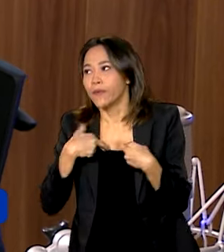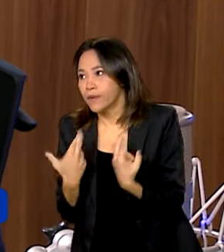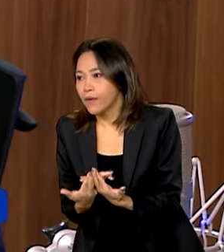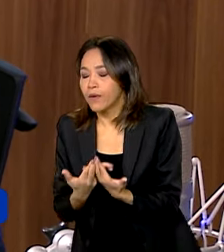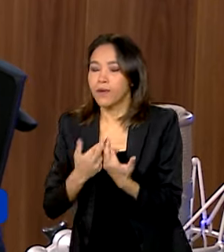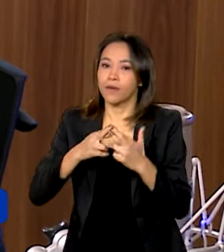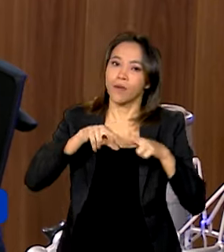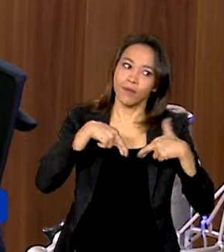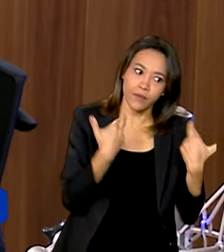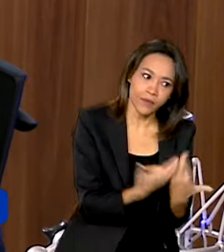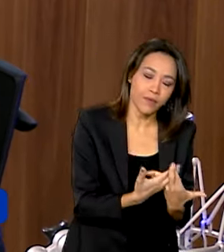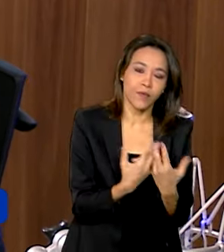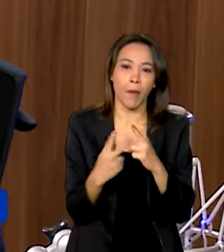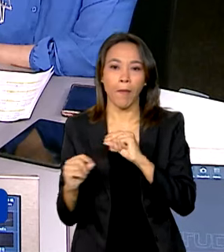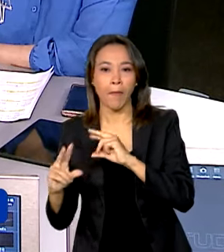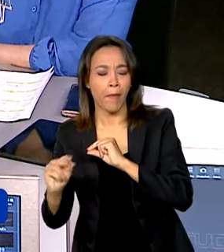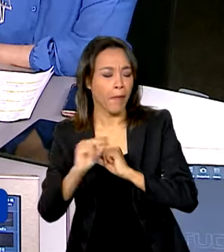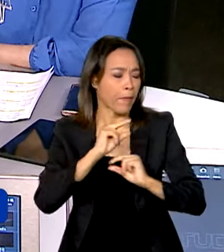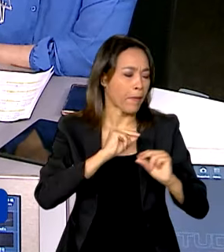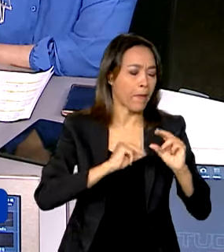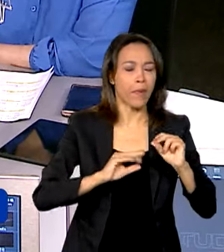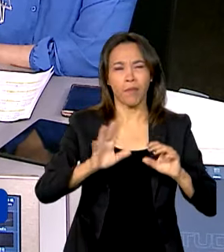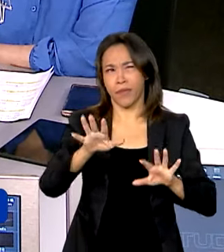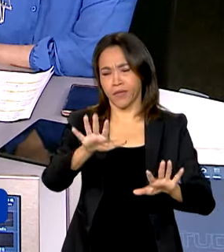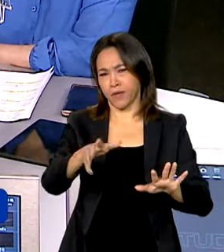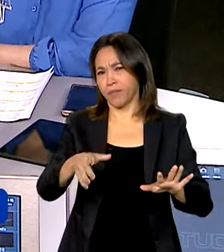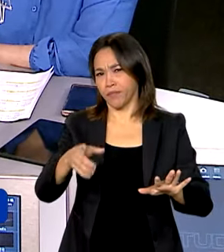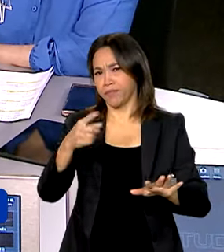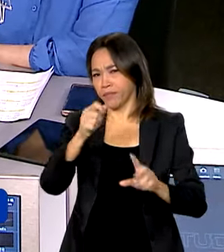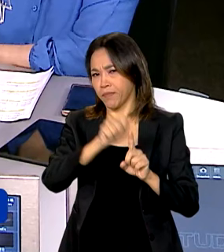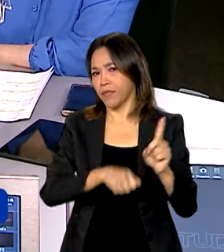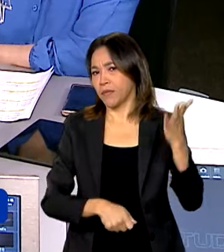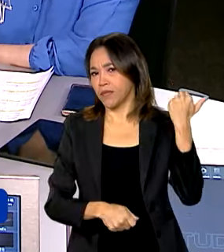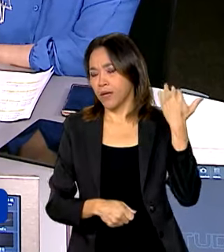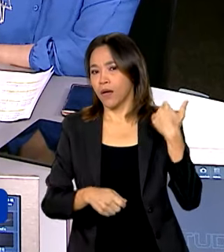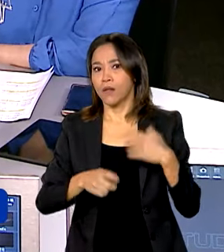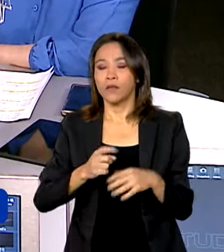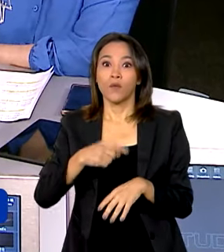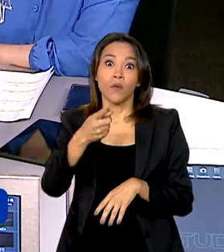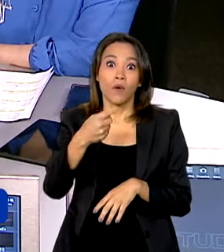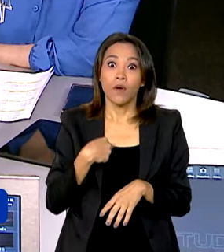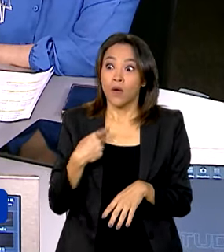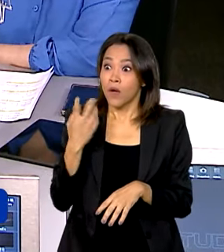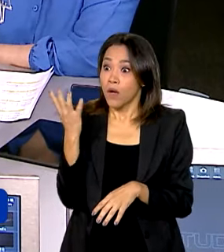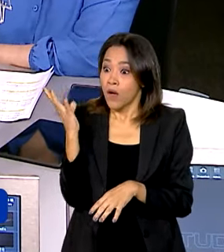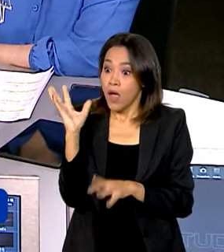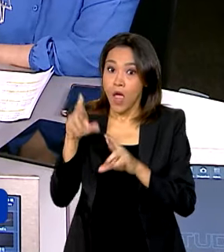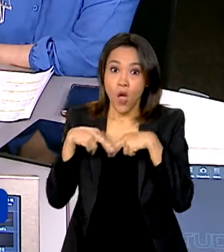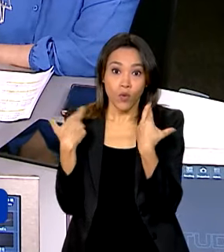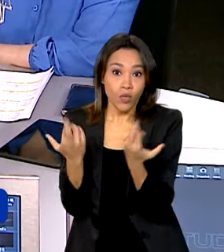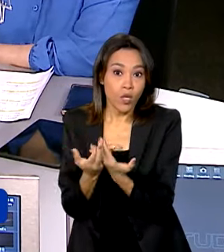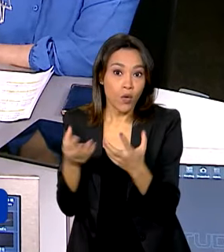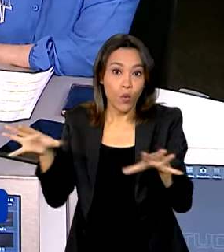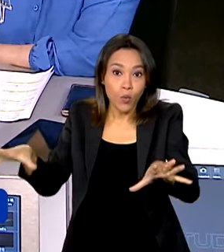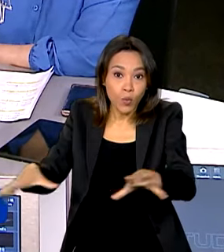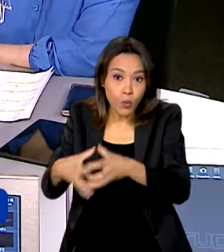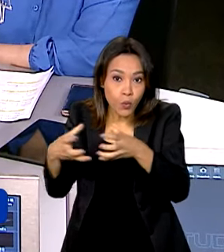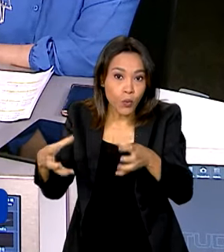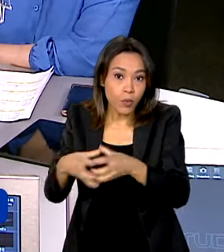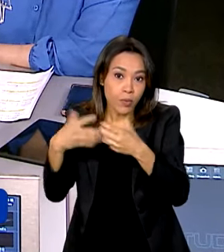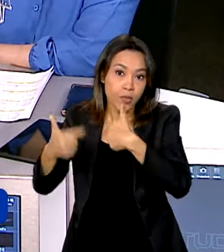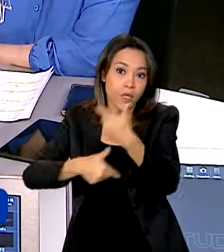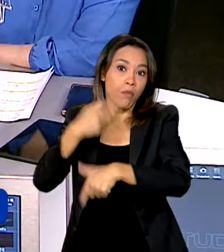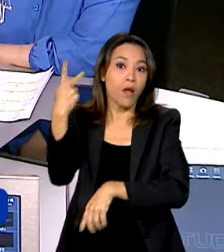controle mês passado mesmo eu passei umas 2 horas de reunião com toda a equipe do Eduardo Leite e o próprio Governador